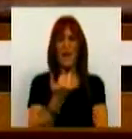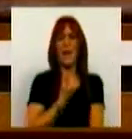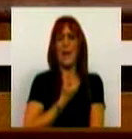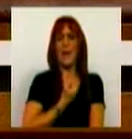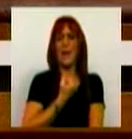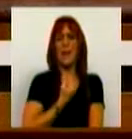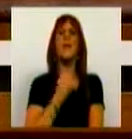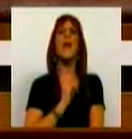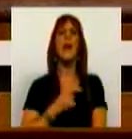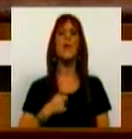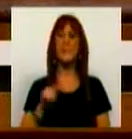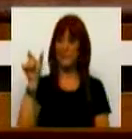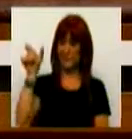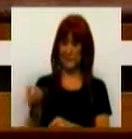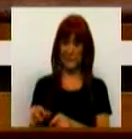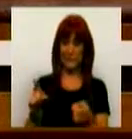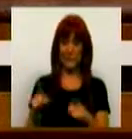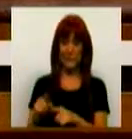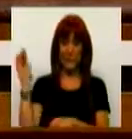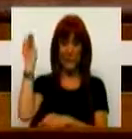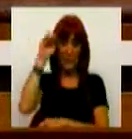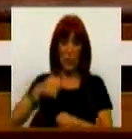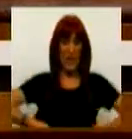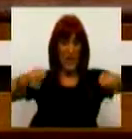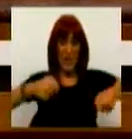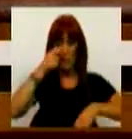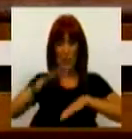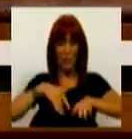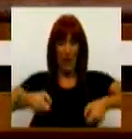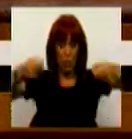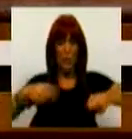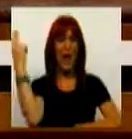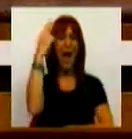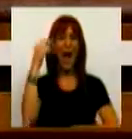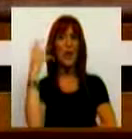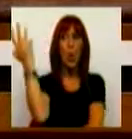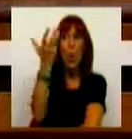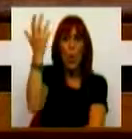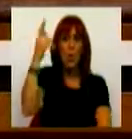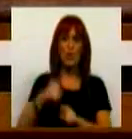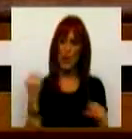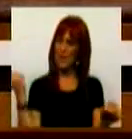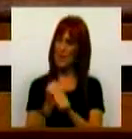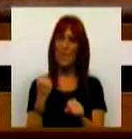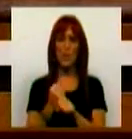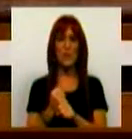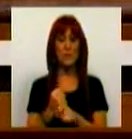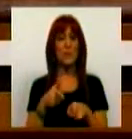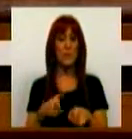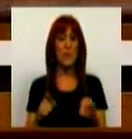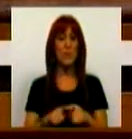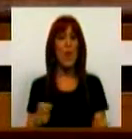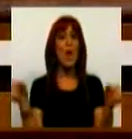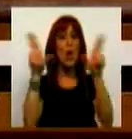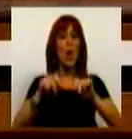identidade. Gonçalo, cestos e cesteiros, arte e cultura, trabalho e emprego,